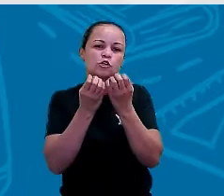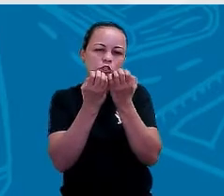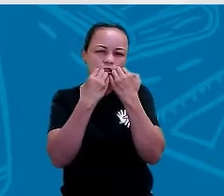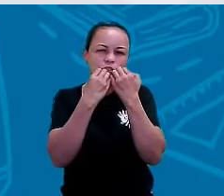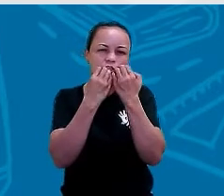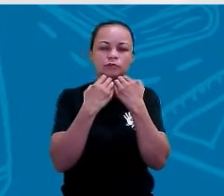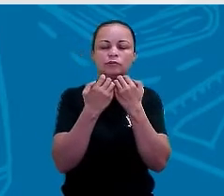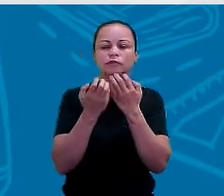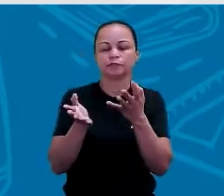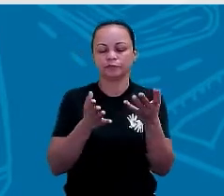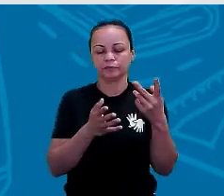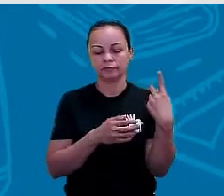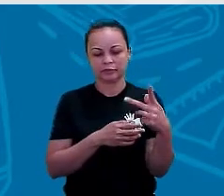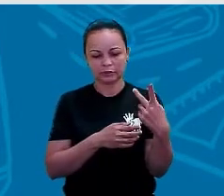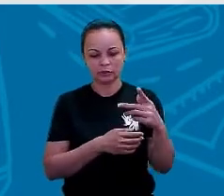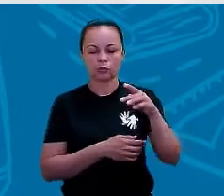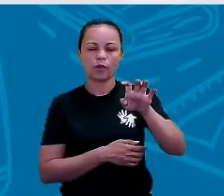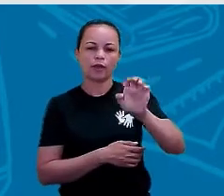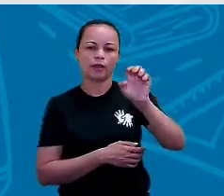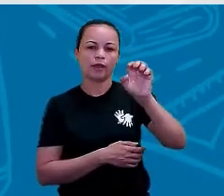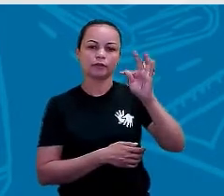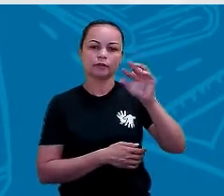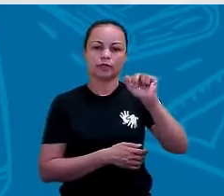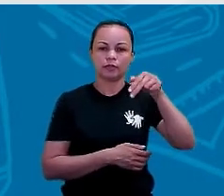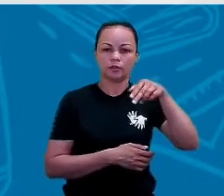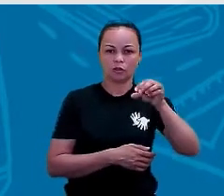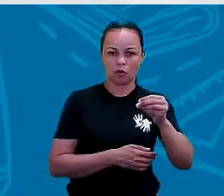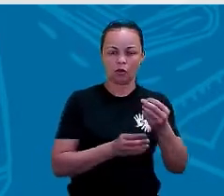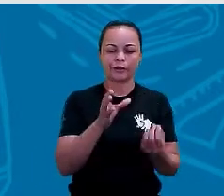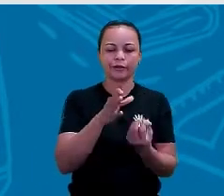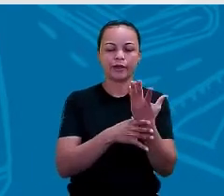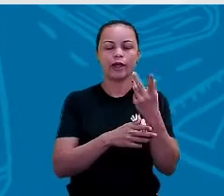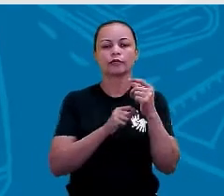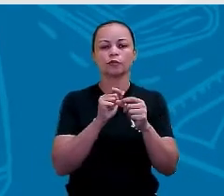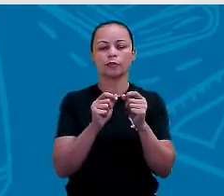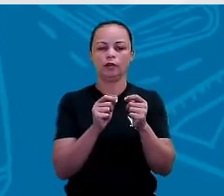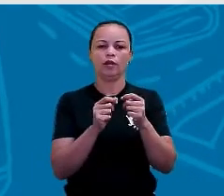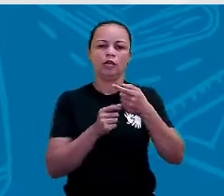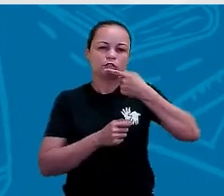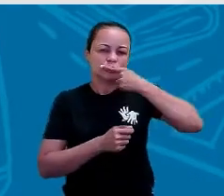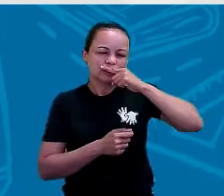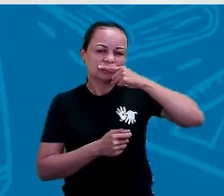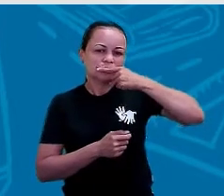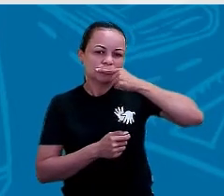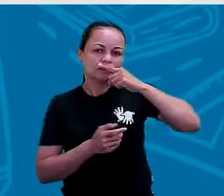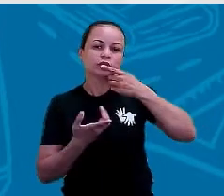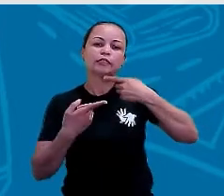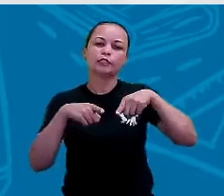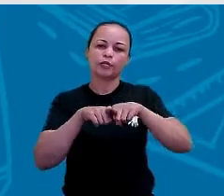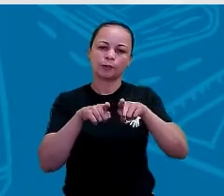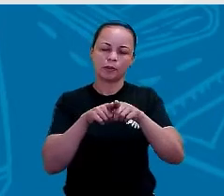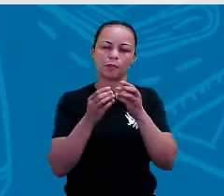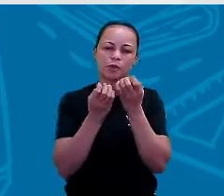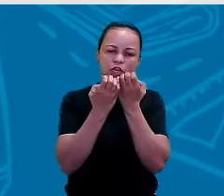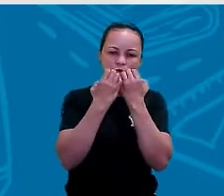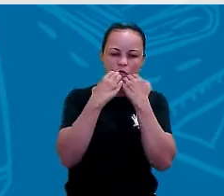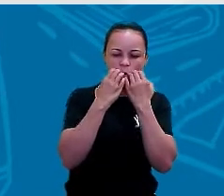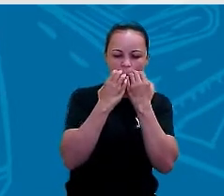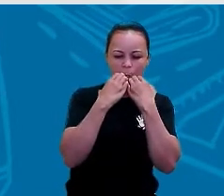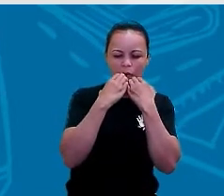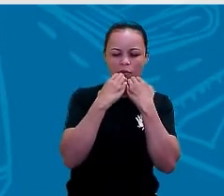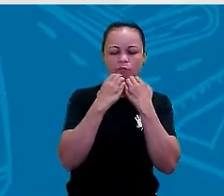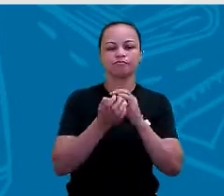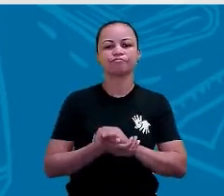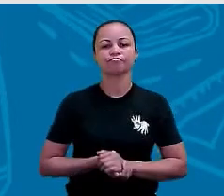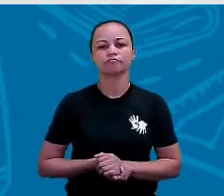do etanol é a cana de açúcar ou milho. Aqui no Brasil, especificamente no Nordeste, é principalmente